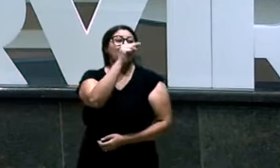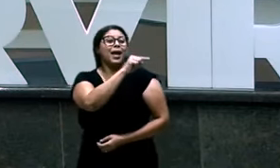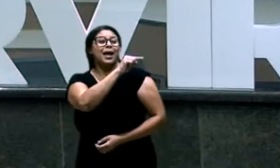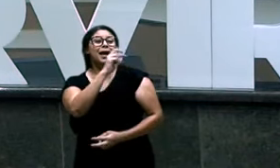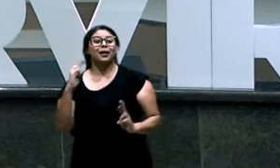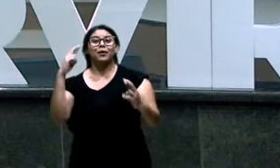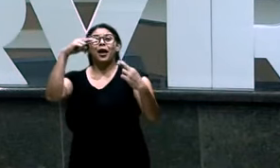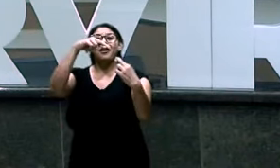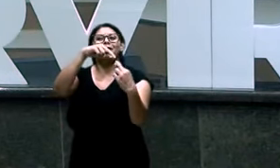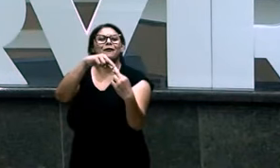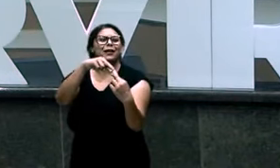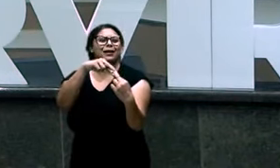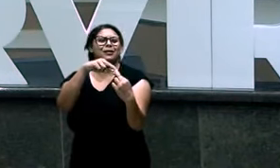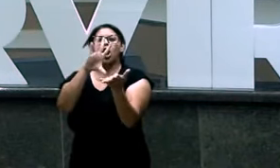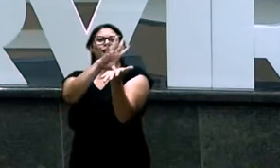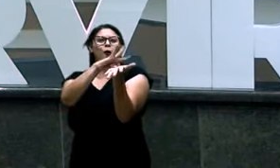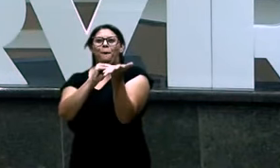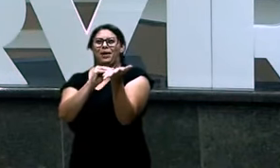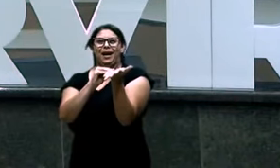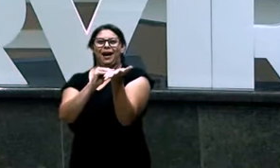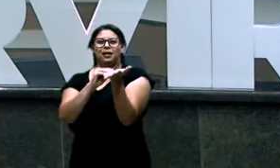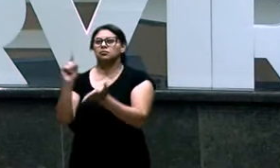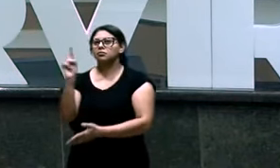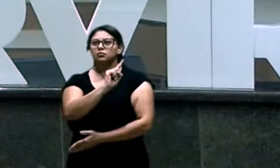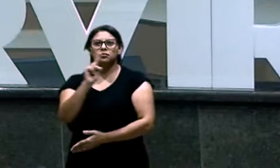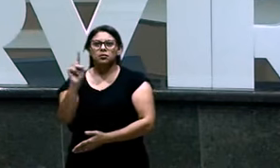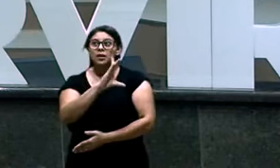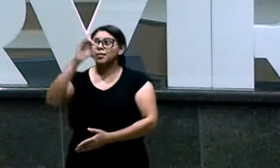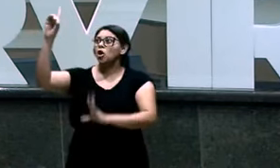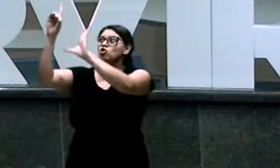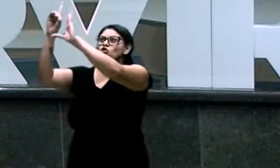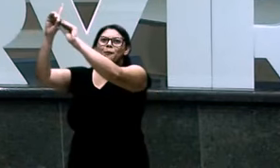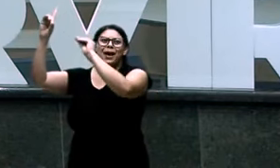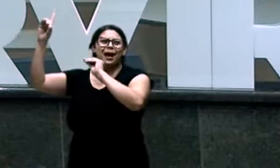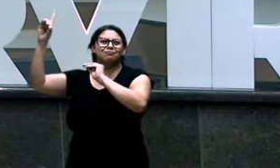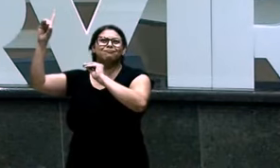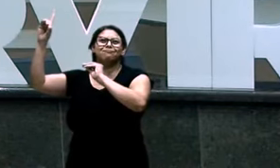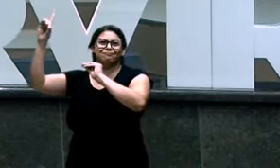em Deus. Deus não depende de nome.